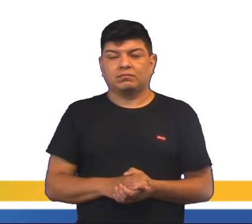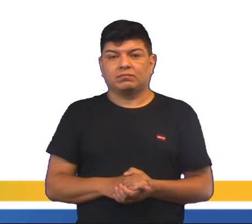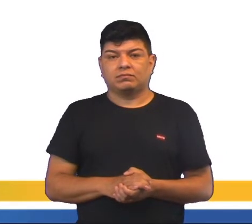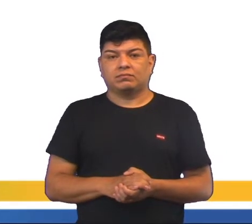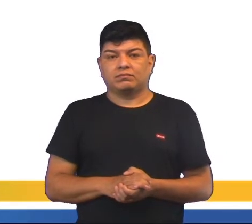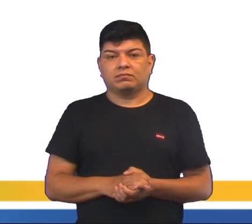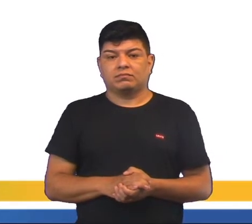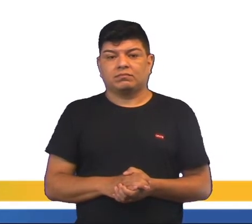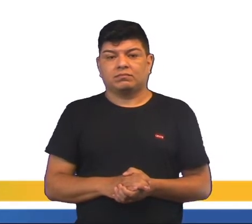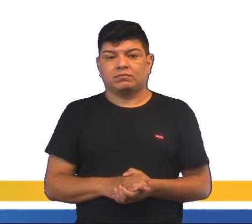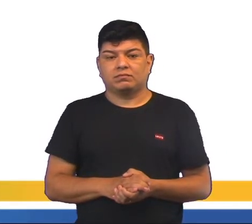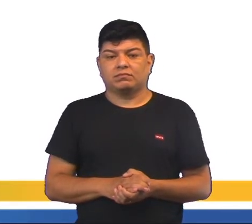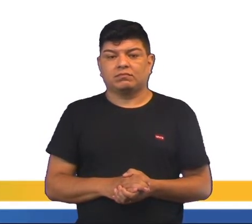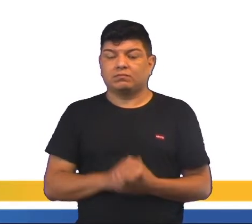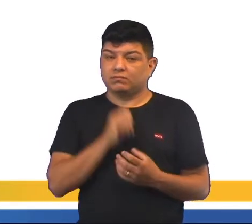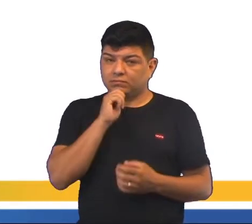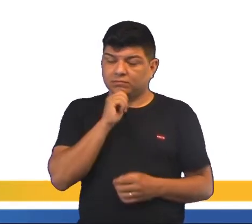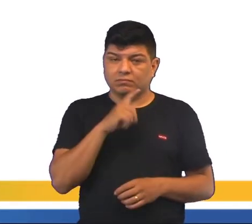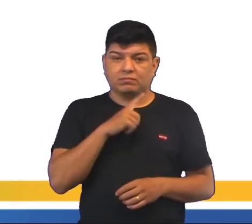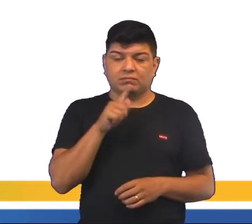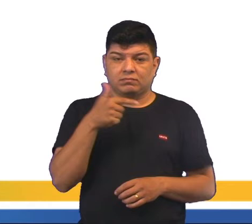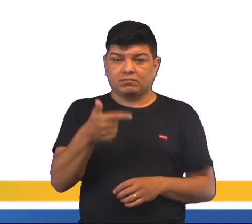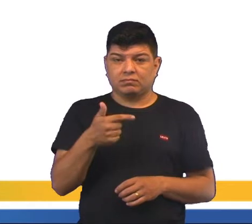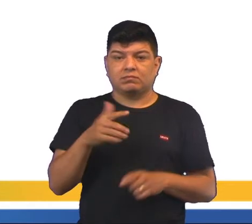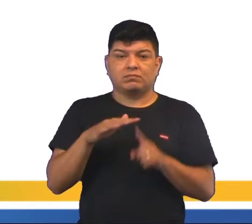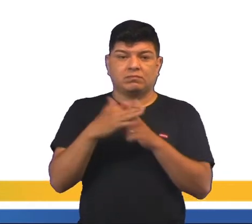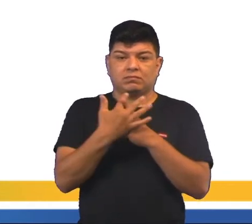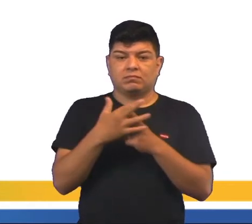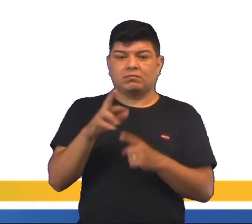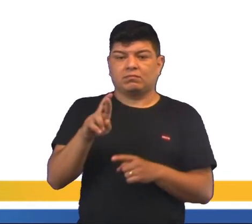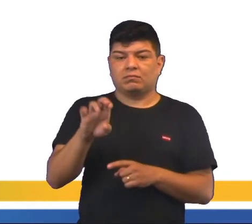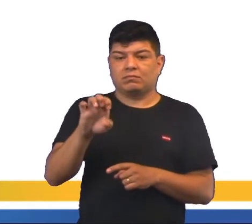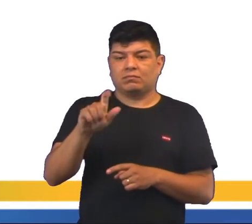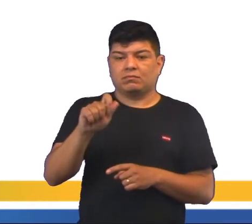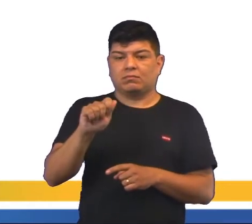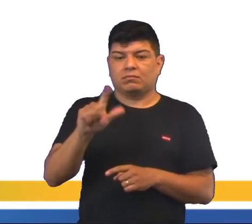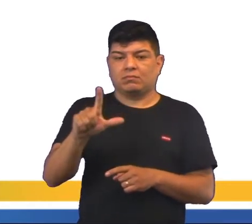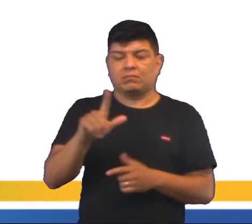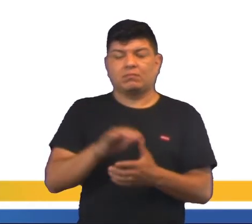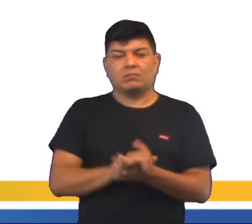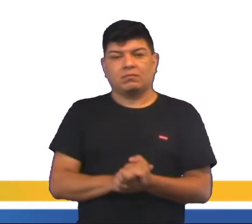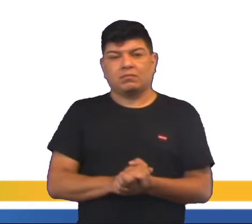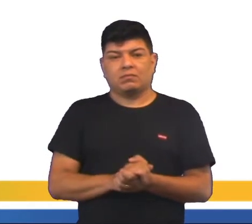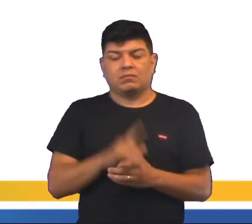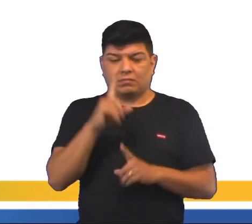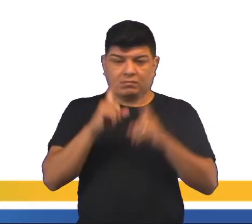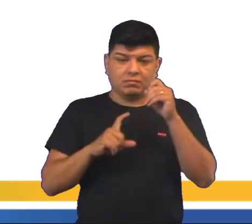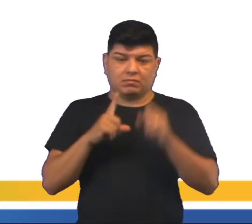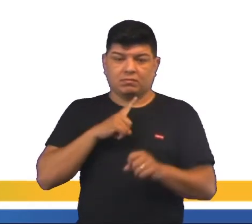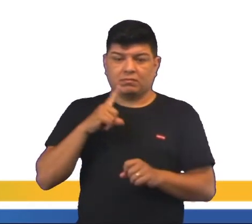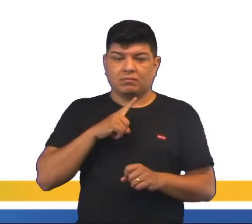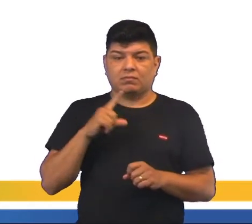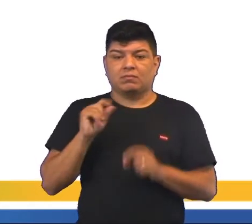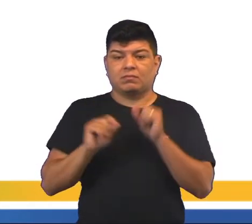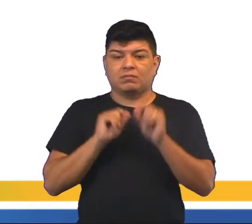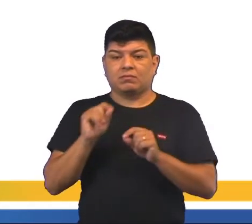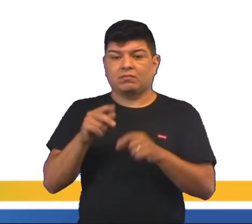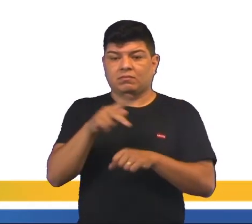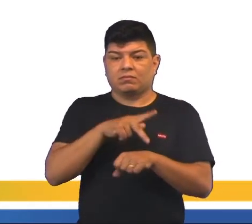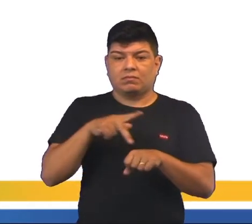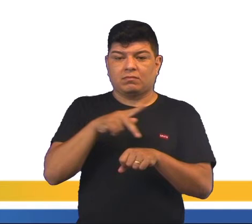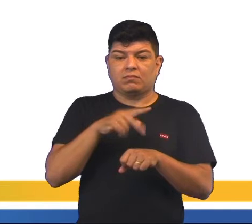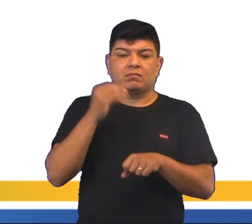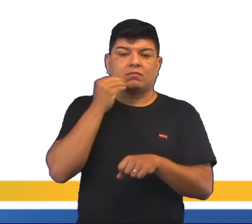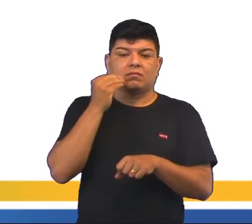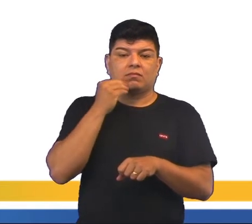Ainda, né, é considerado como outra fase, né, o socialismo real, né, é uma expressão que designa, né, os países